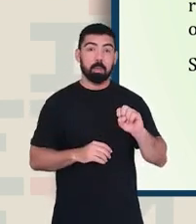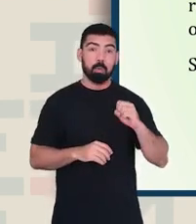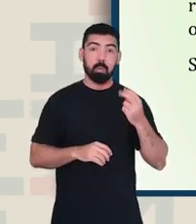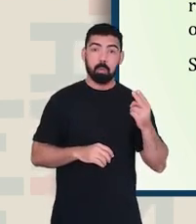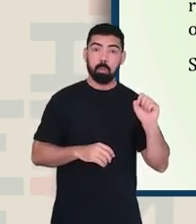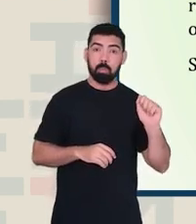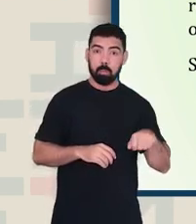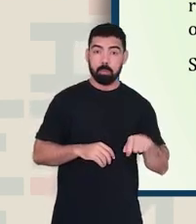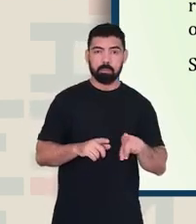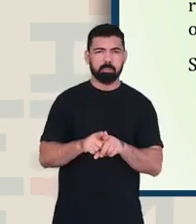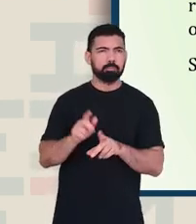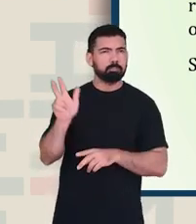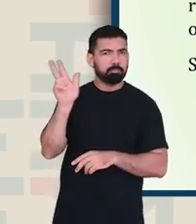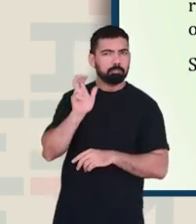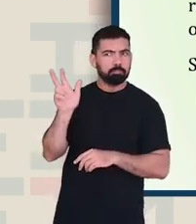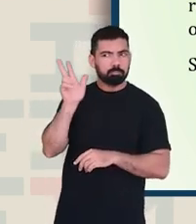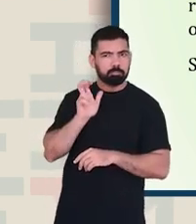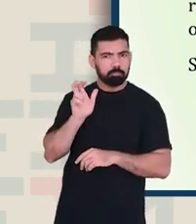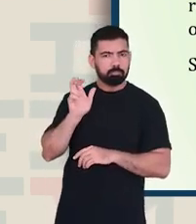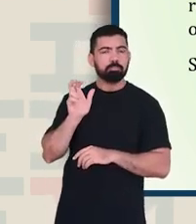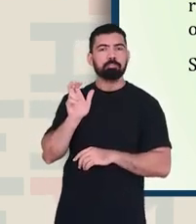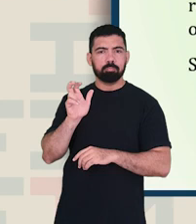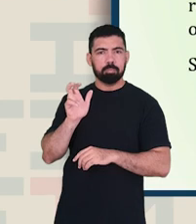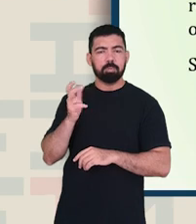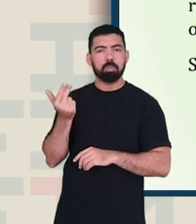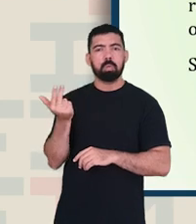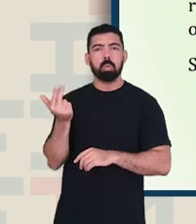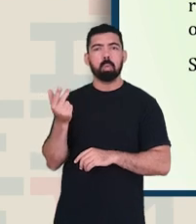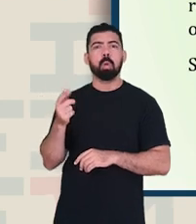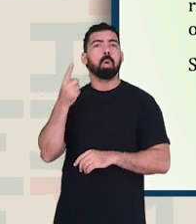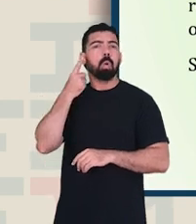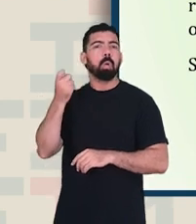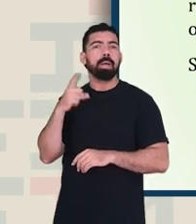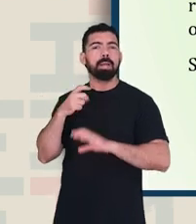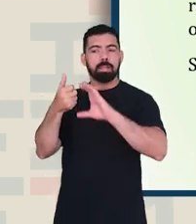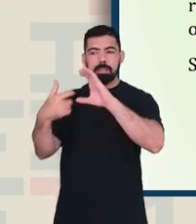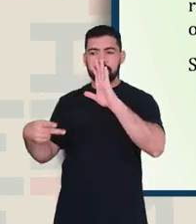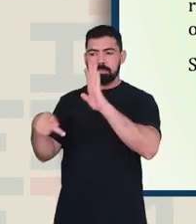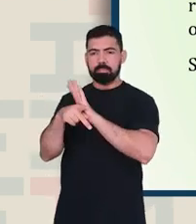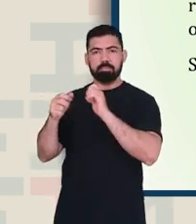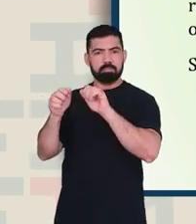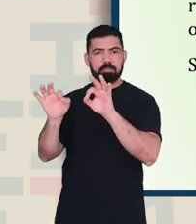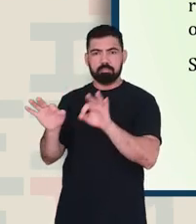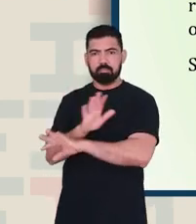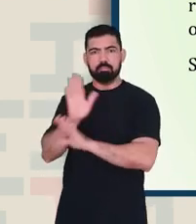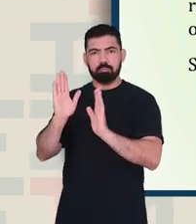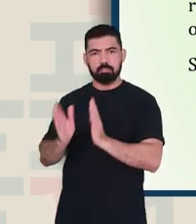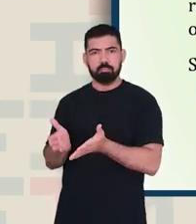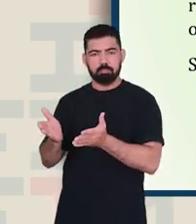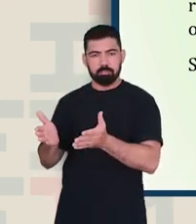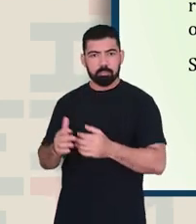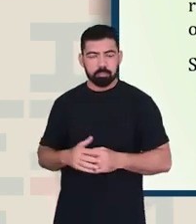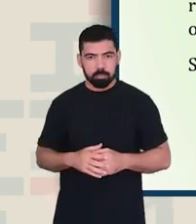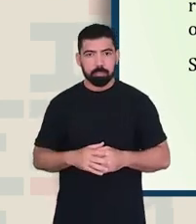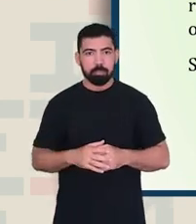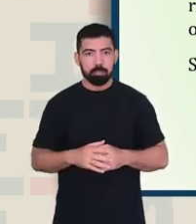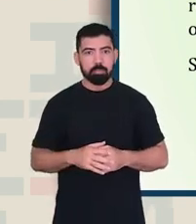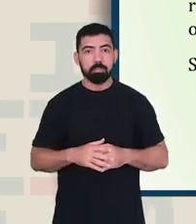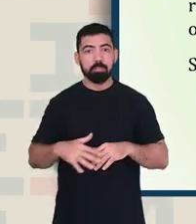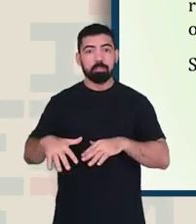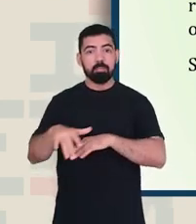podemos escutá-lo como um som que tem característica própria de